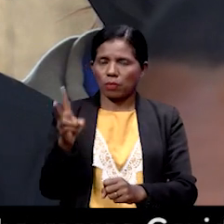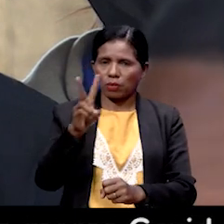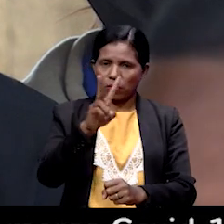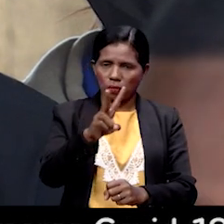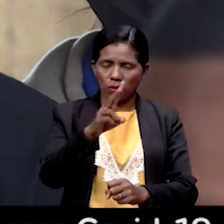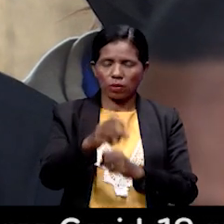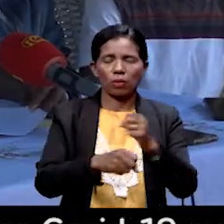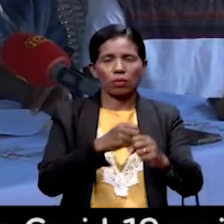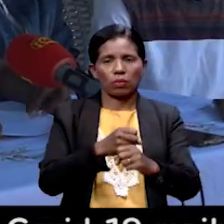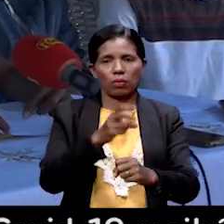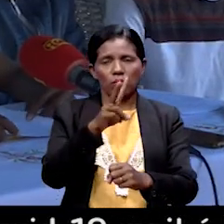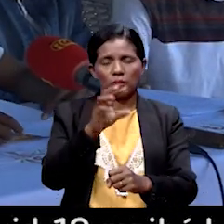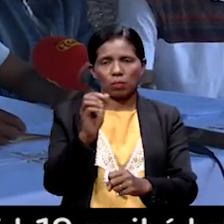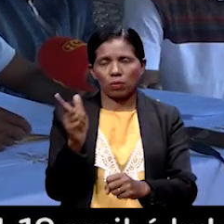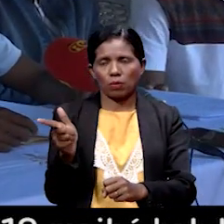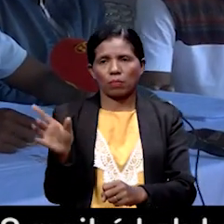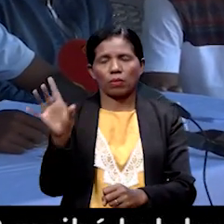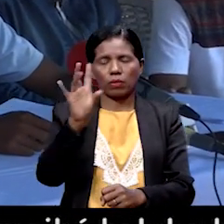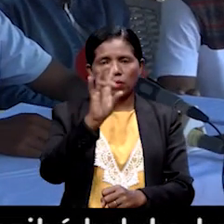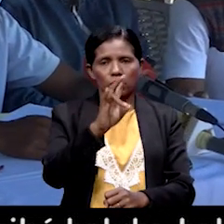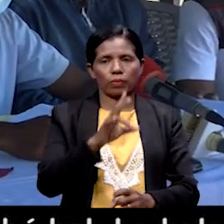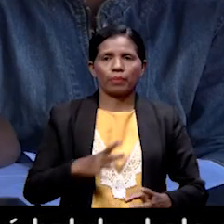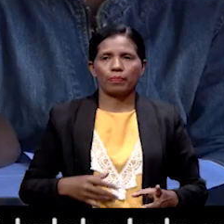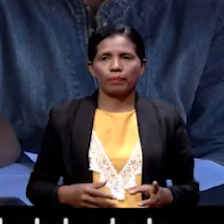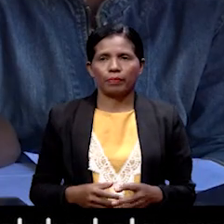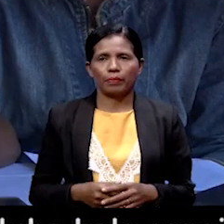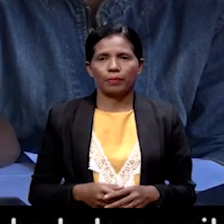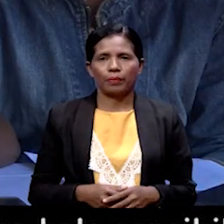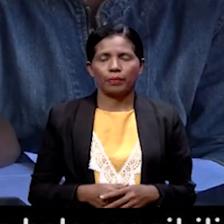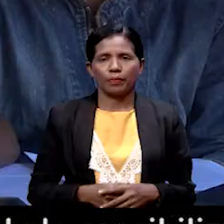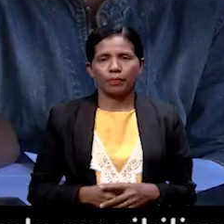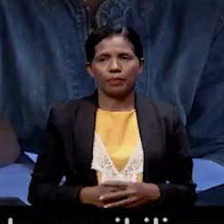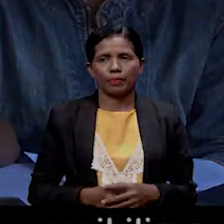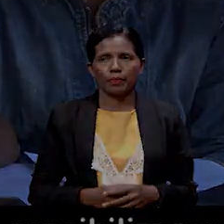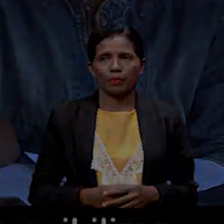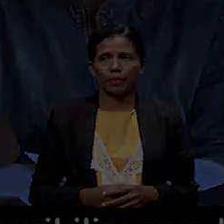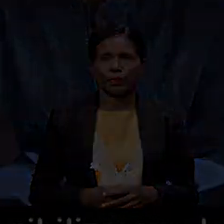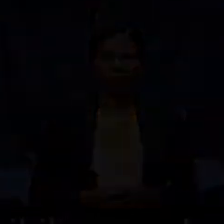rihungrua Ronulo Resinghitu. Bem-vinda Ximenes, Jovial da Costa, GMN.